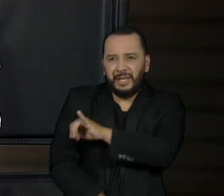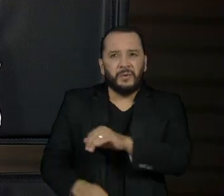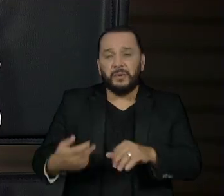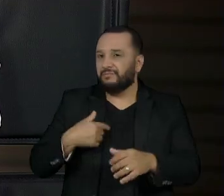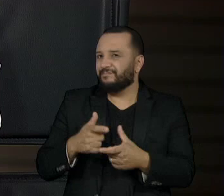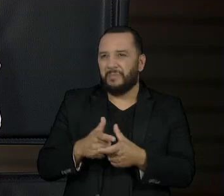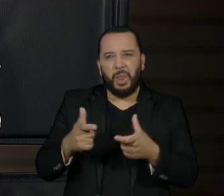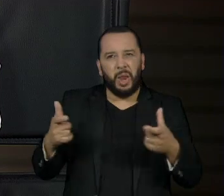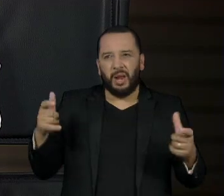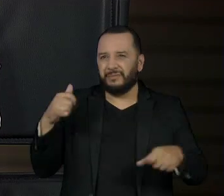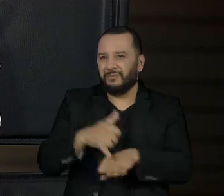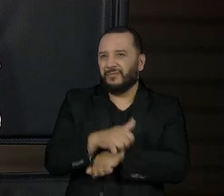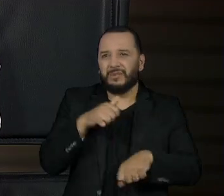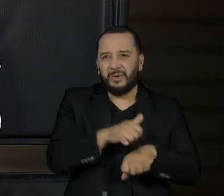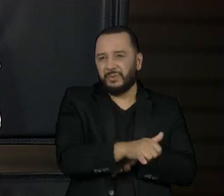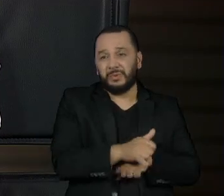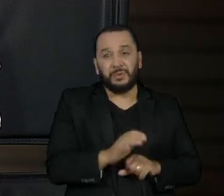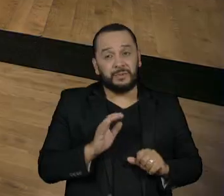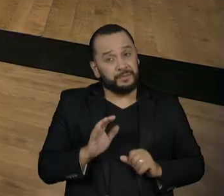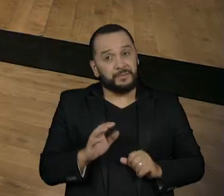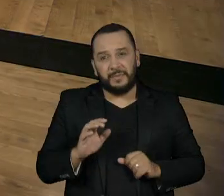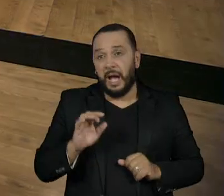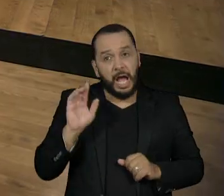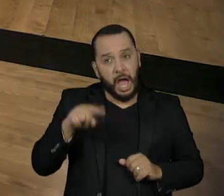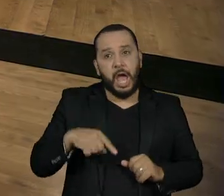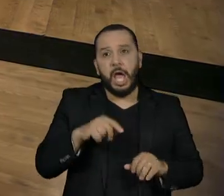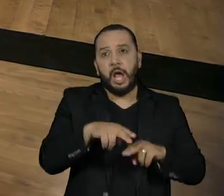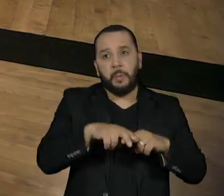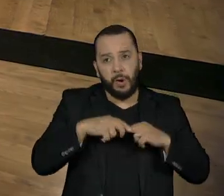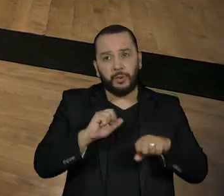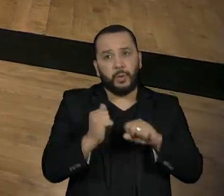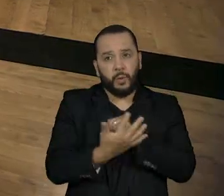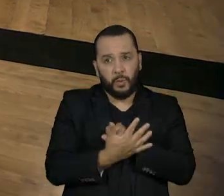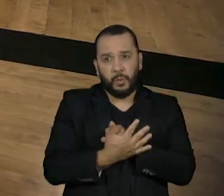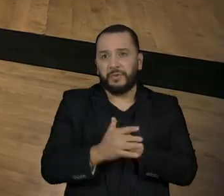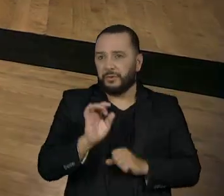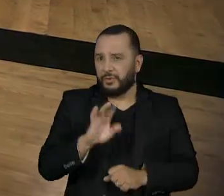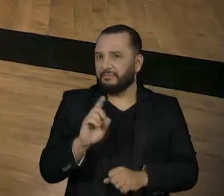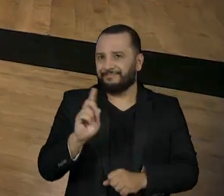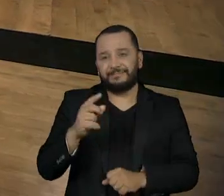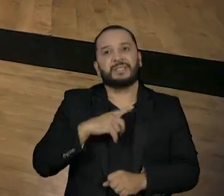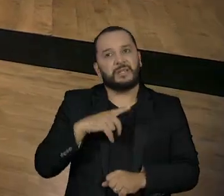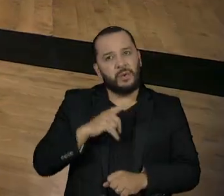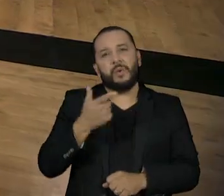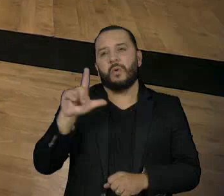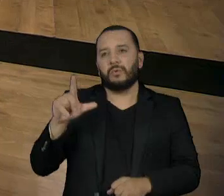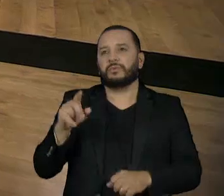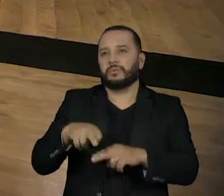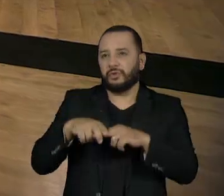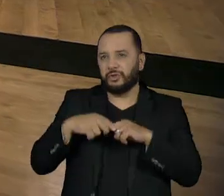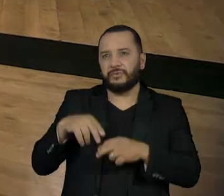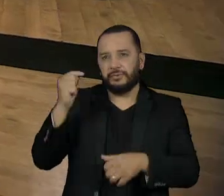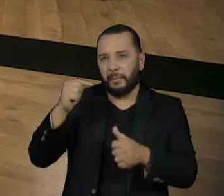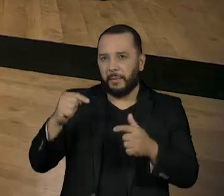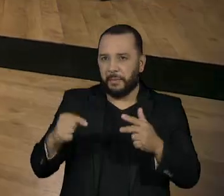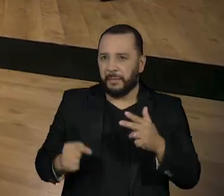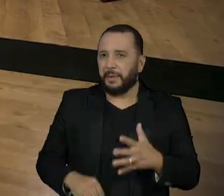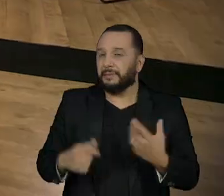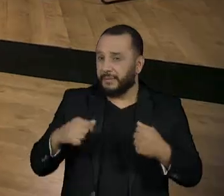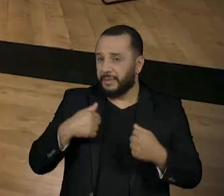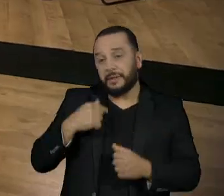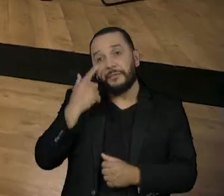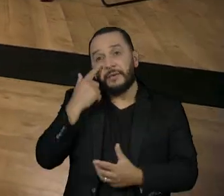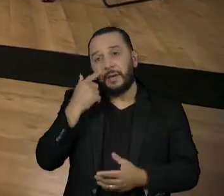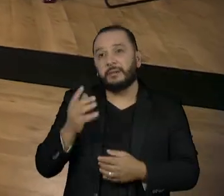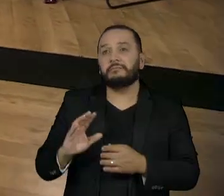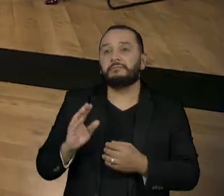abstenções, mas a gente não pode atribuir unicamente ao Covid, né? Então tem outras causas que respondem ou que precisam ser